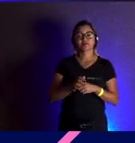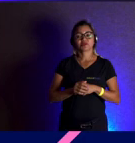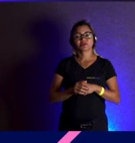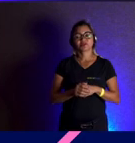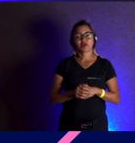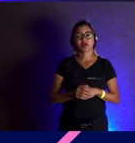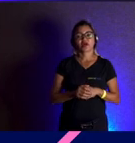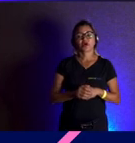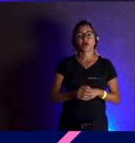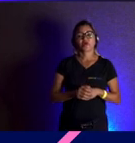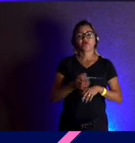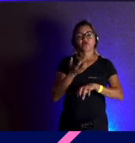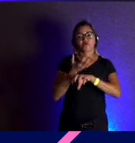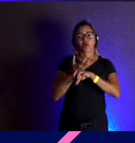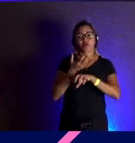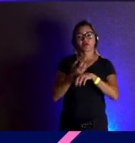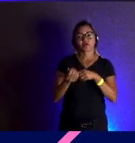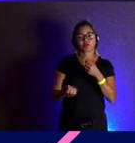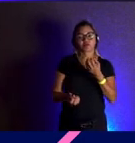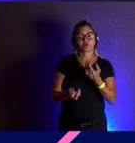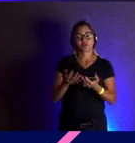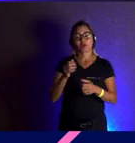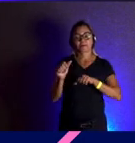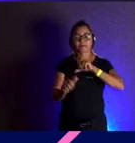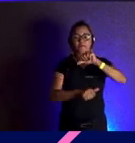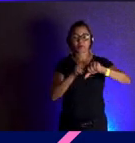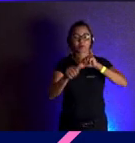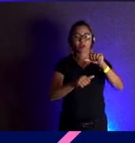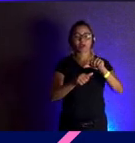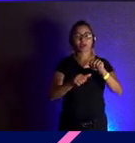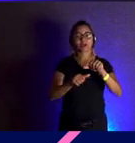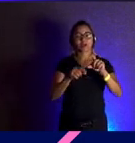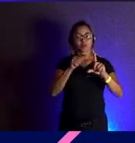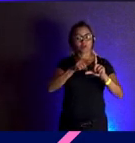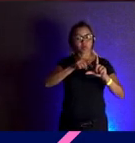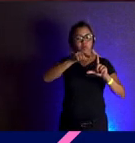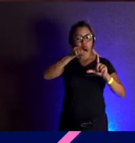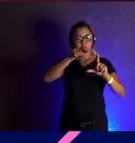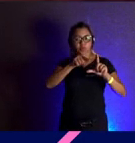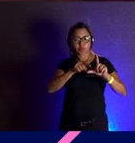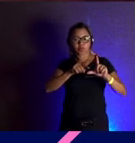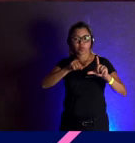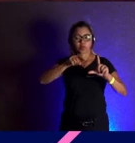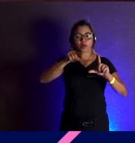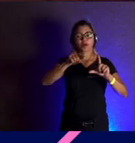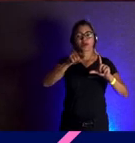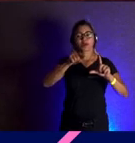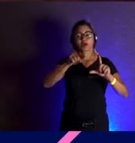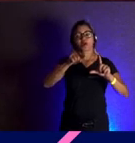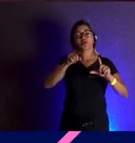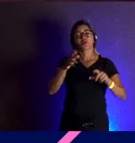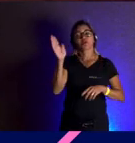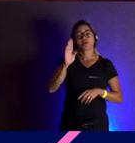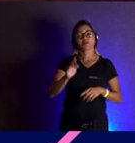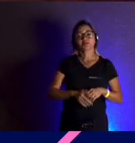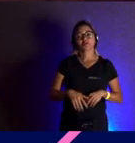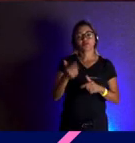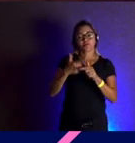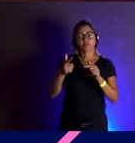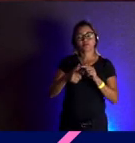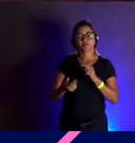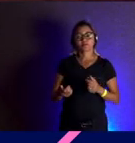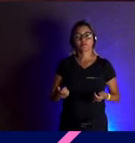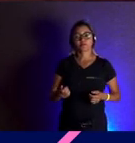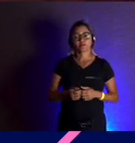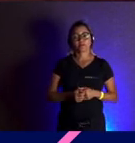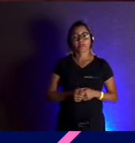tomando. A gente tem que começar a virar essa curva. No Brasil, o problema maior é o desmatamento, né? A gente